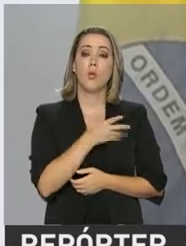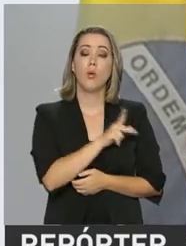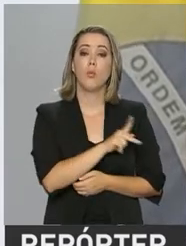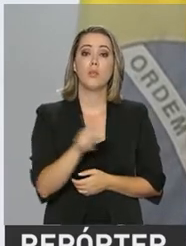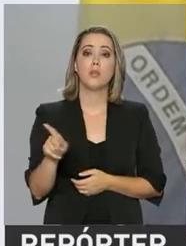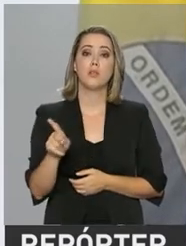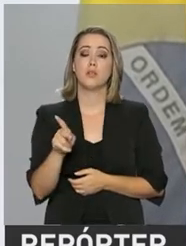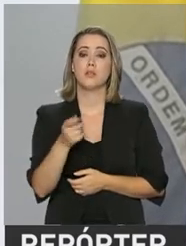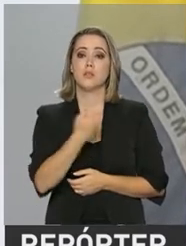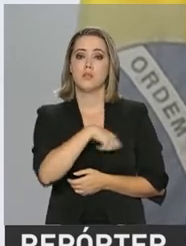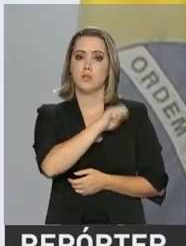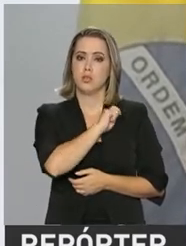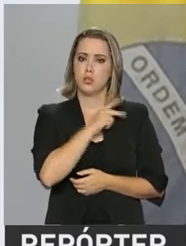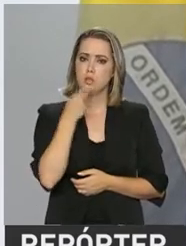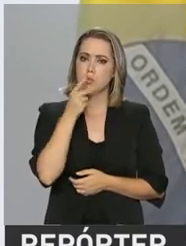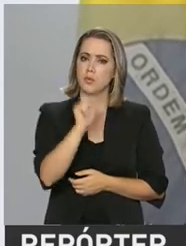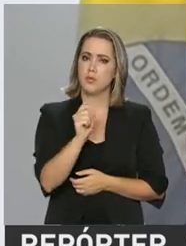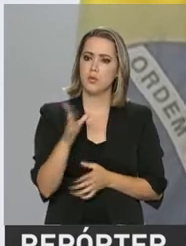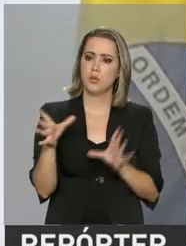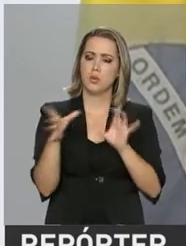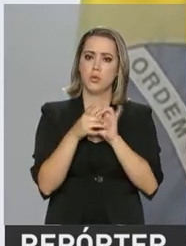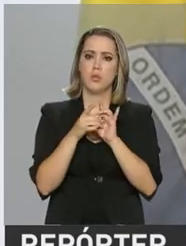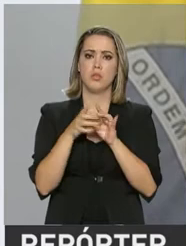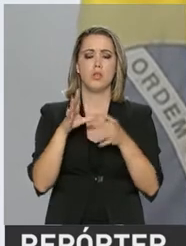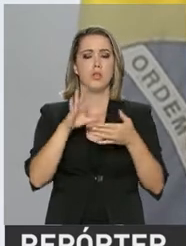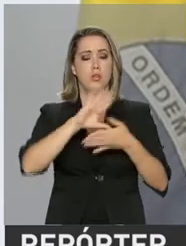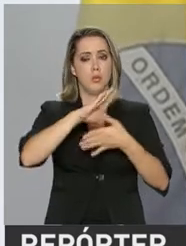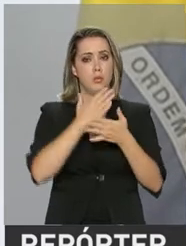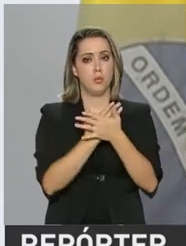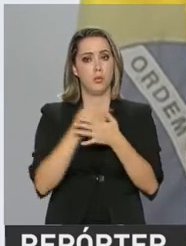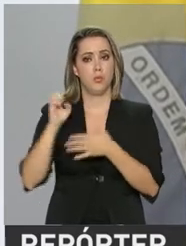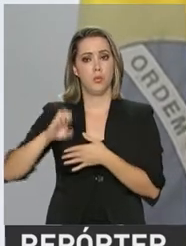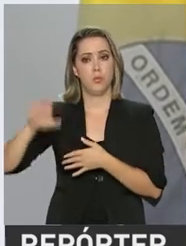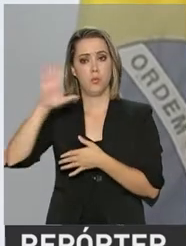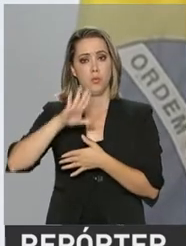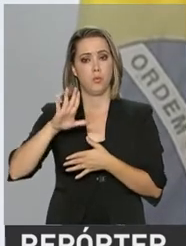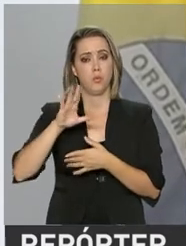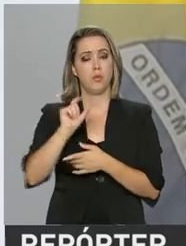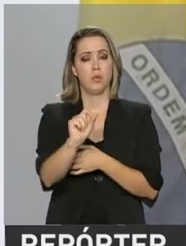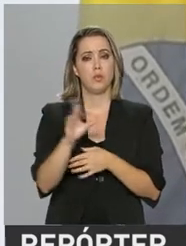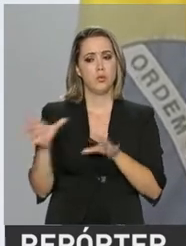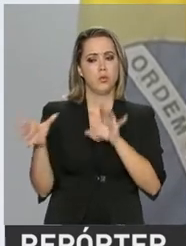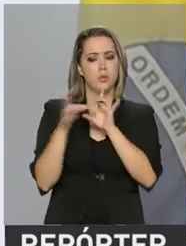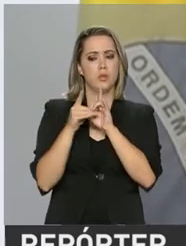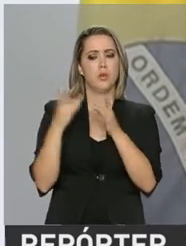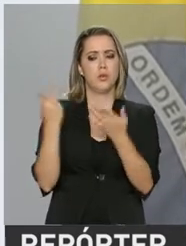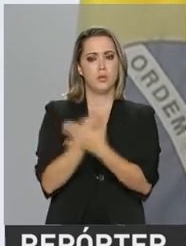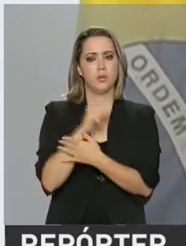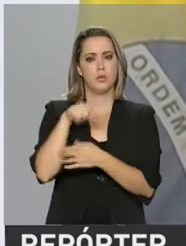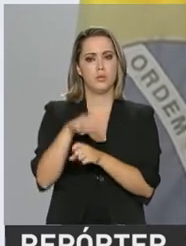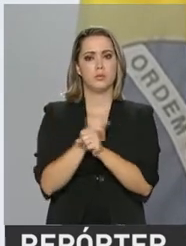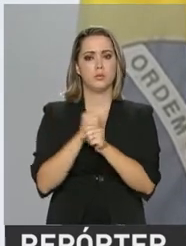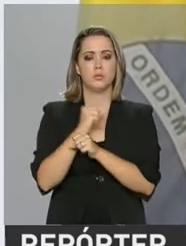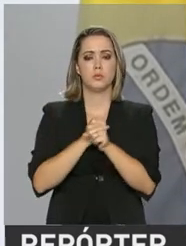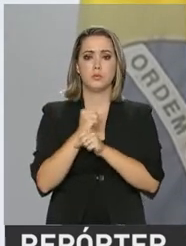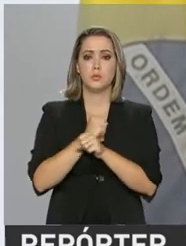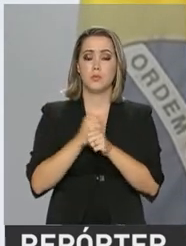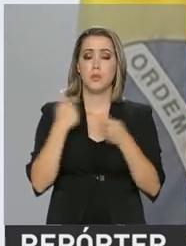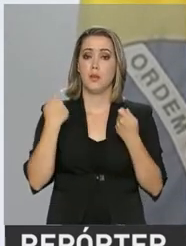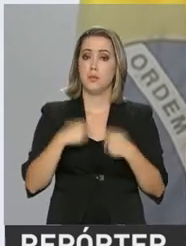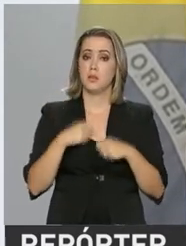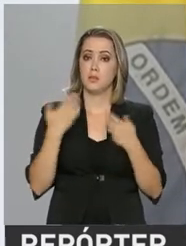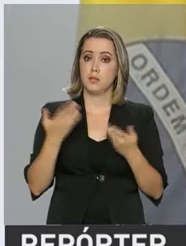União Europeia-Mercosul deve sair ainda este ano. E na opinião de Mariano Rajoy, para o Brasil voltar a crescer e a